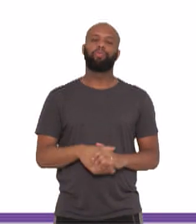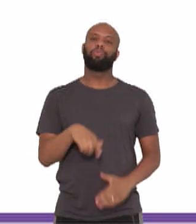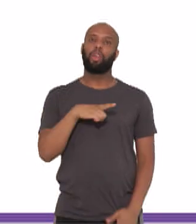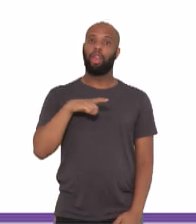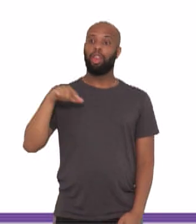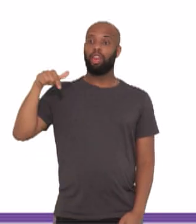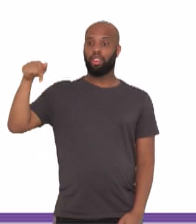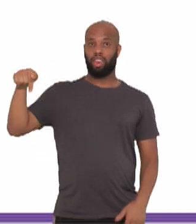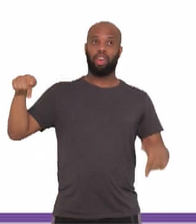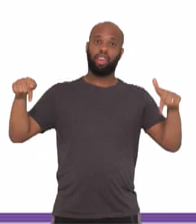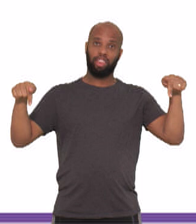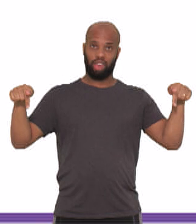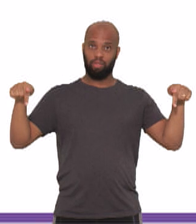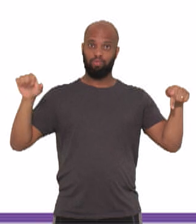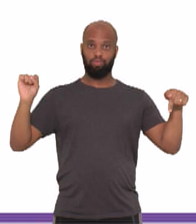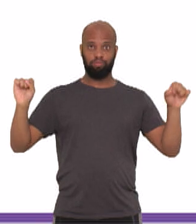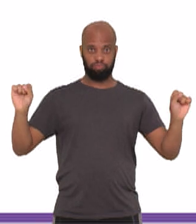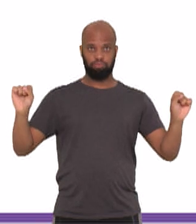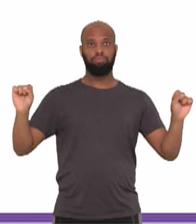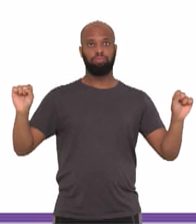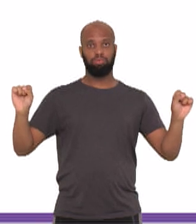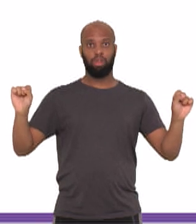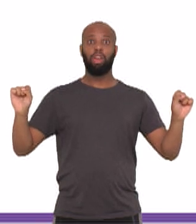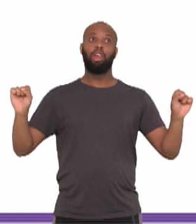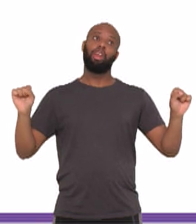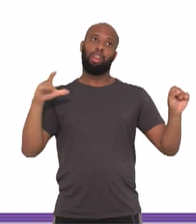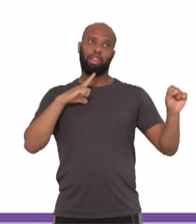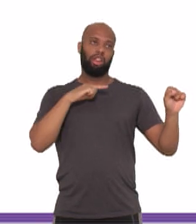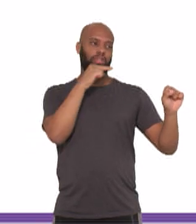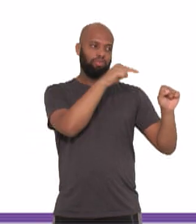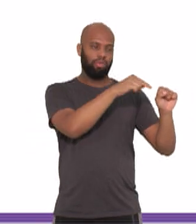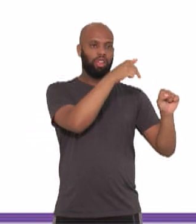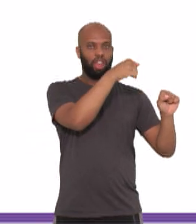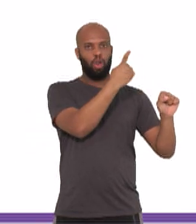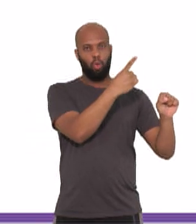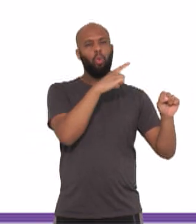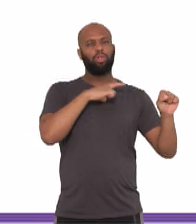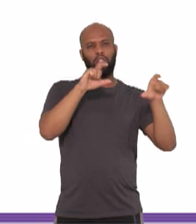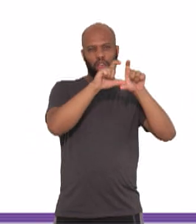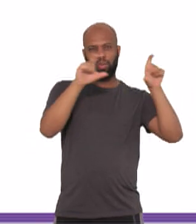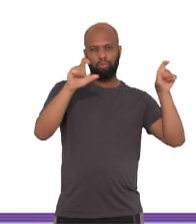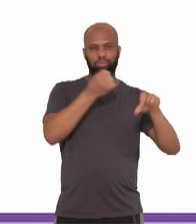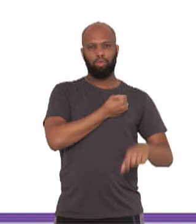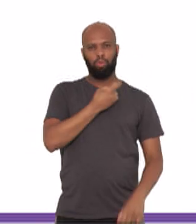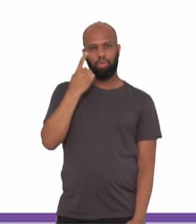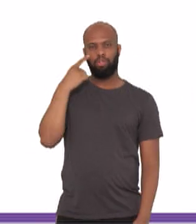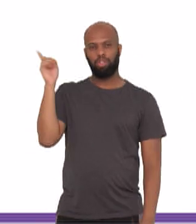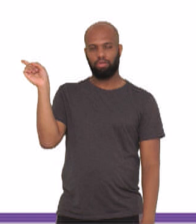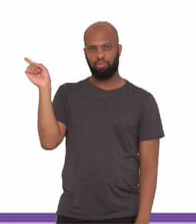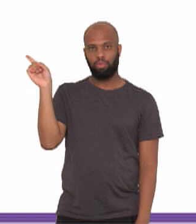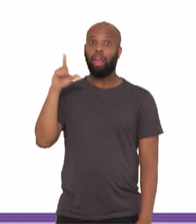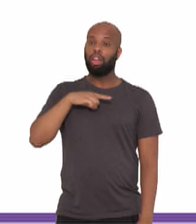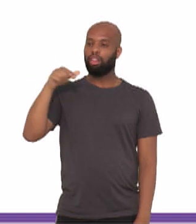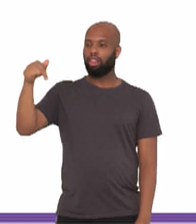duas cargas elétricas, Q1 igual 4,5 vezes 10 elevado a menos 6 coulombs e Q2 igual